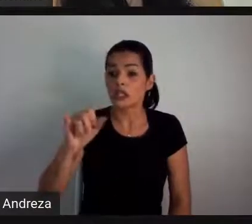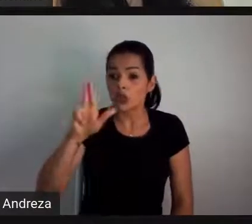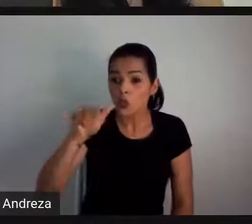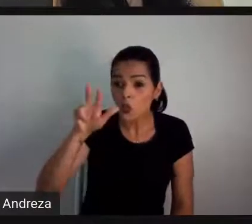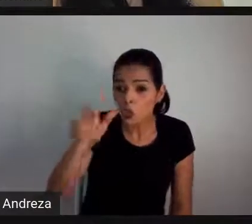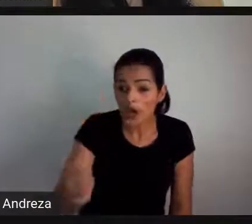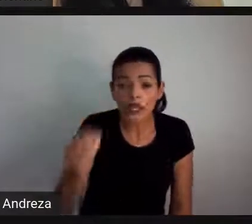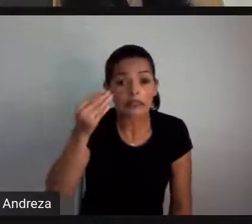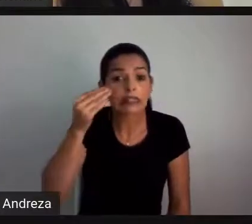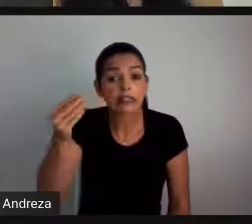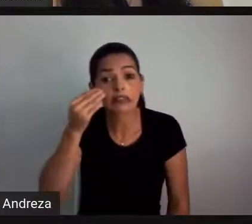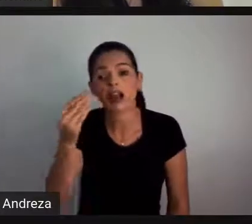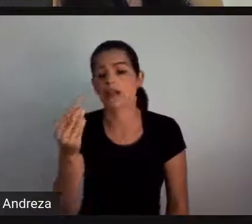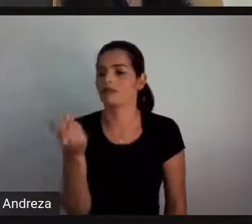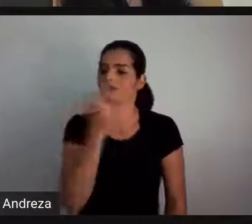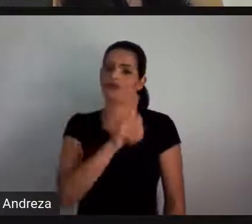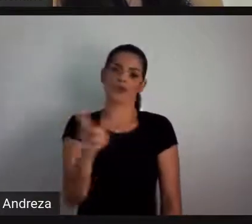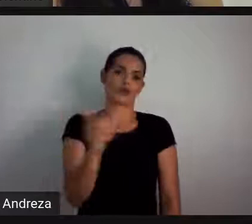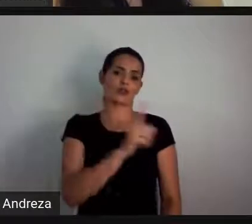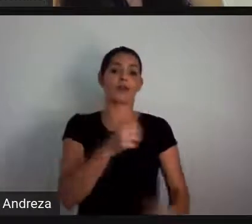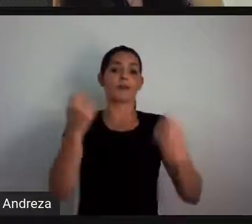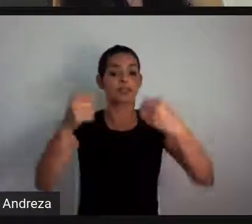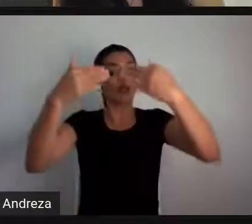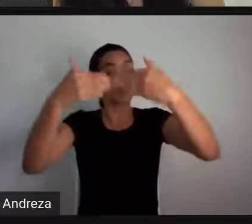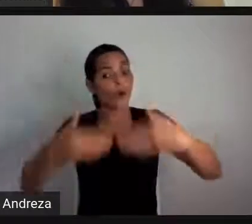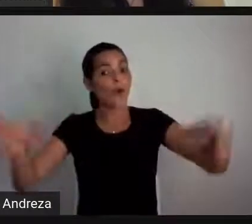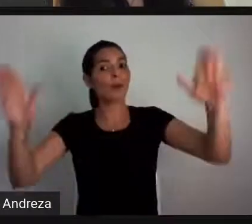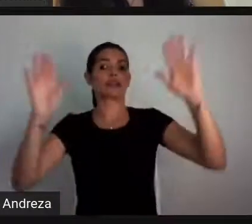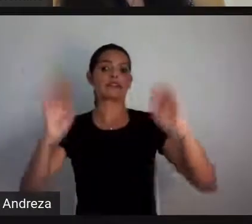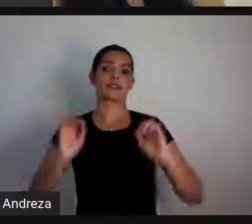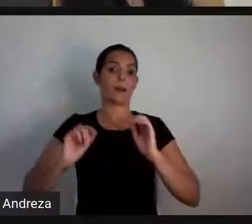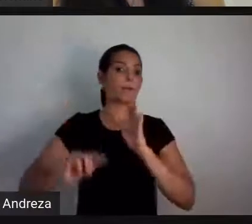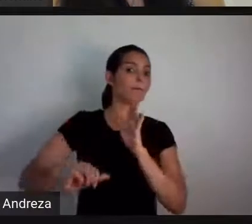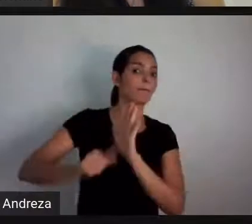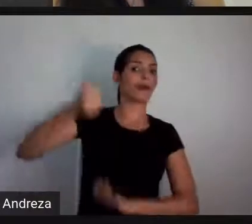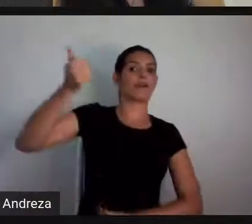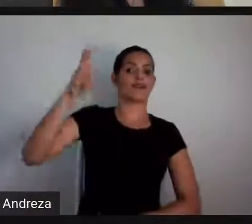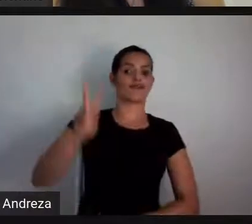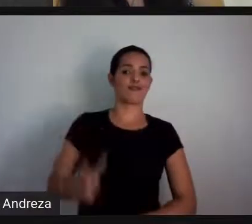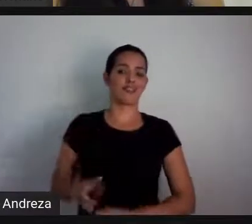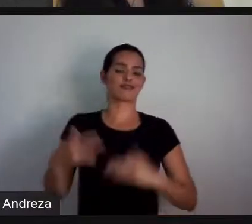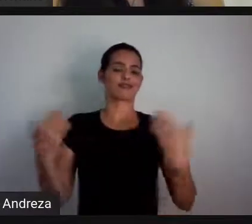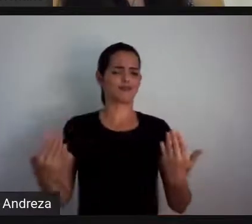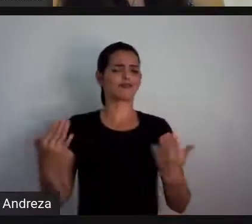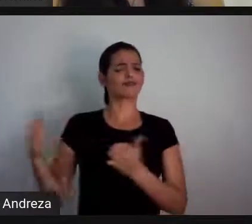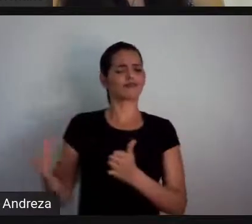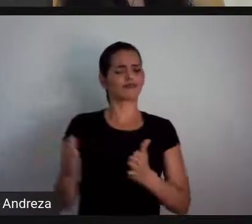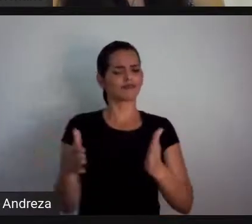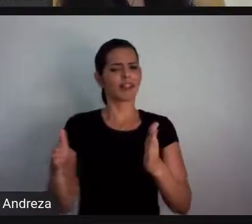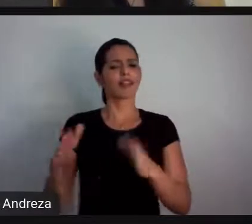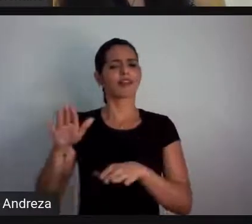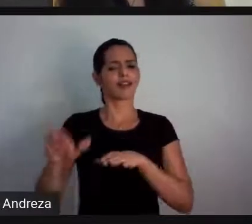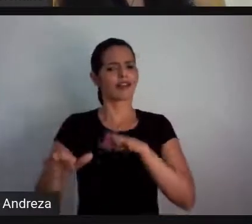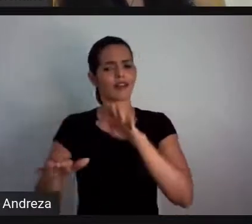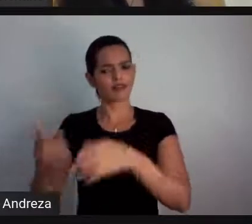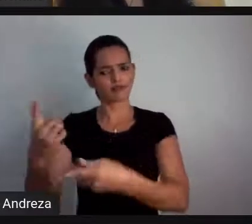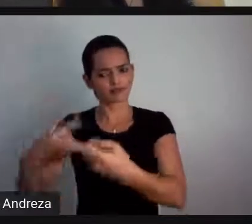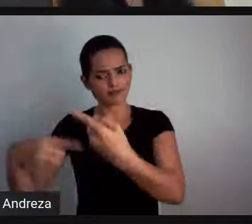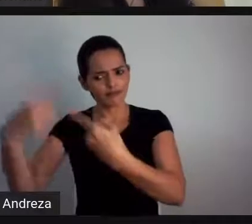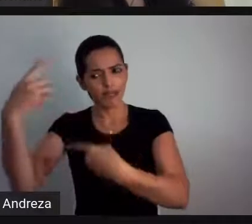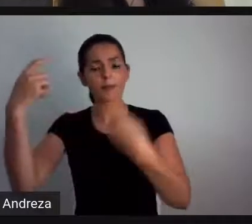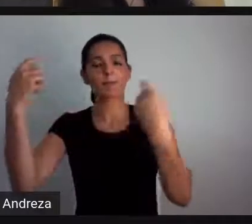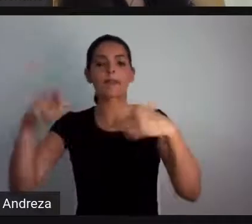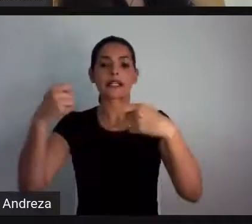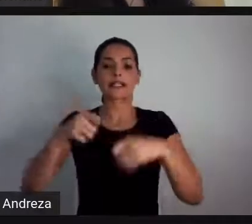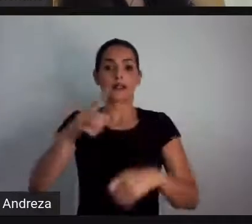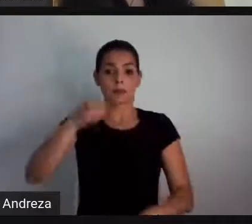confortável em investir através de uma corretora, você tem que começar, né? Então eu acho que é uma caminhada que todo mundo, né, acaba tendo quem realmente